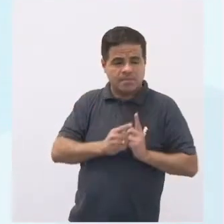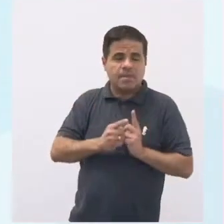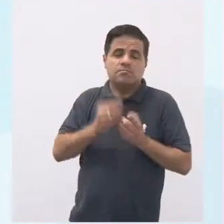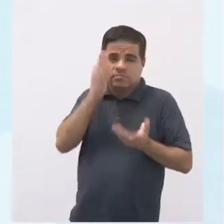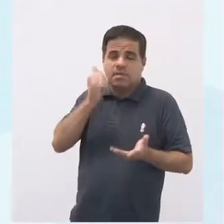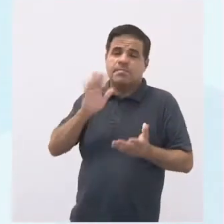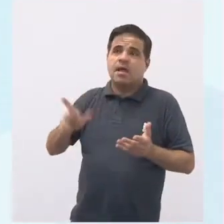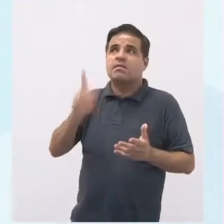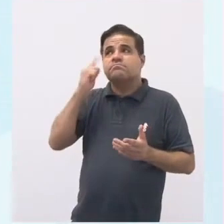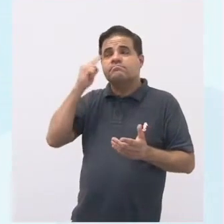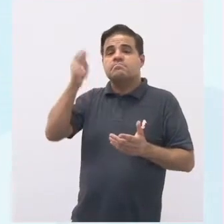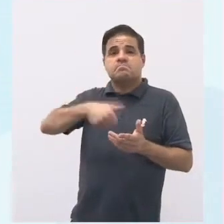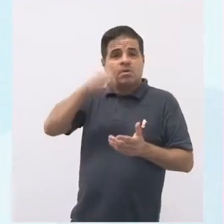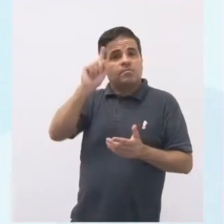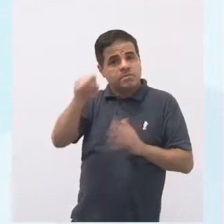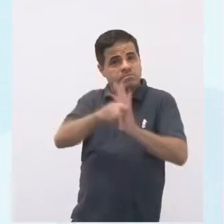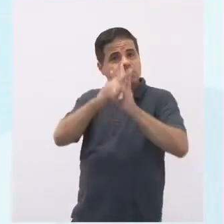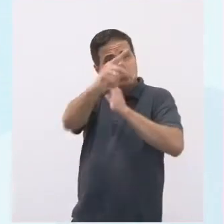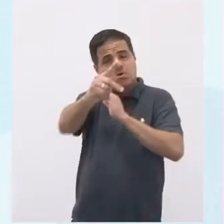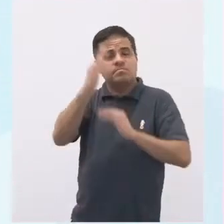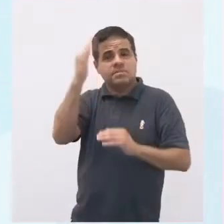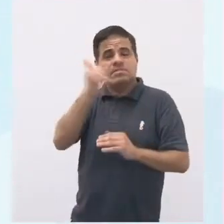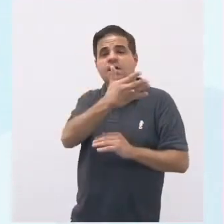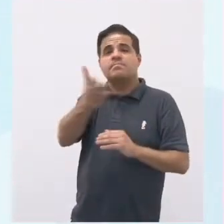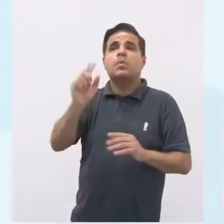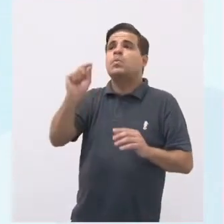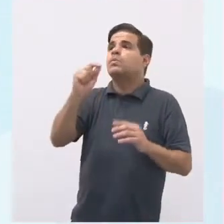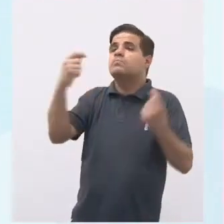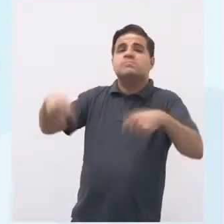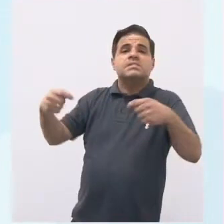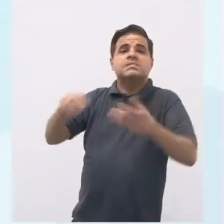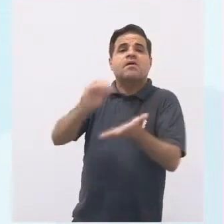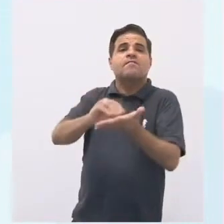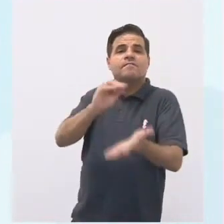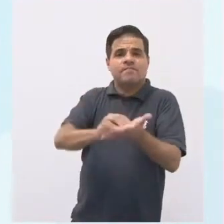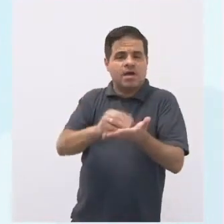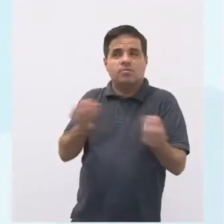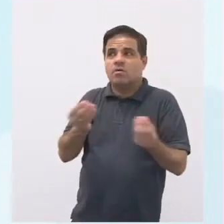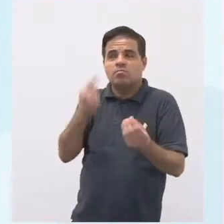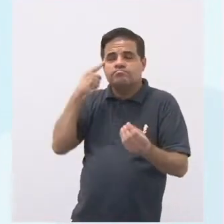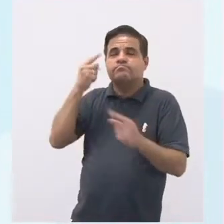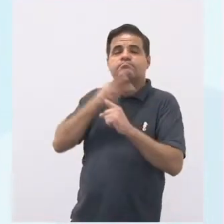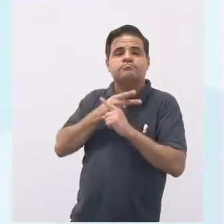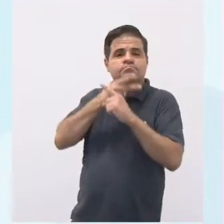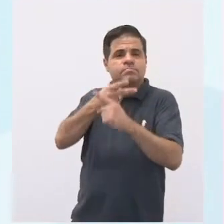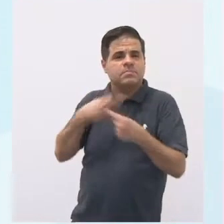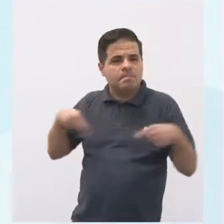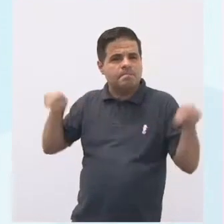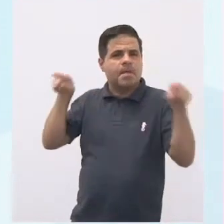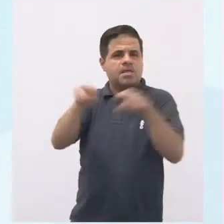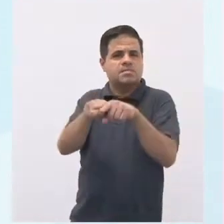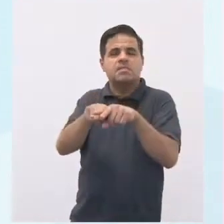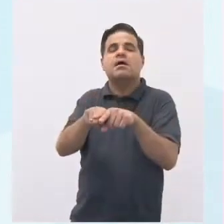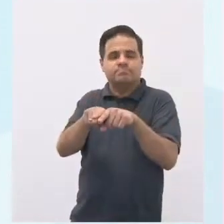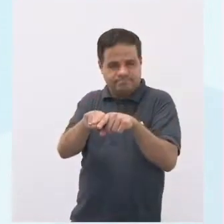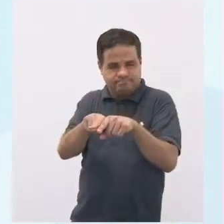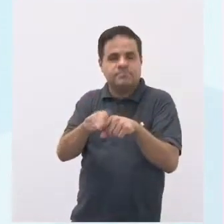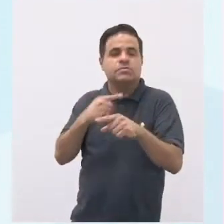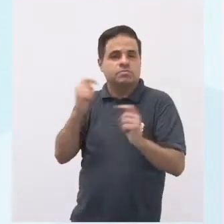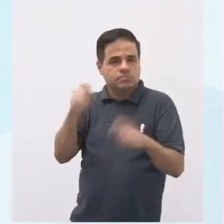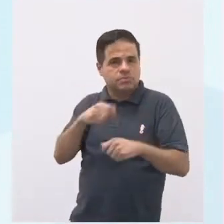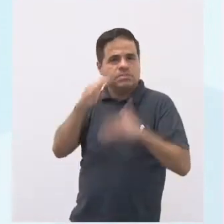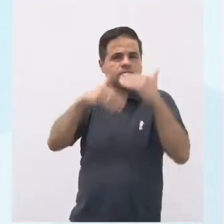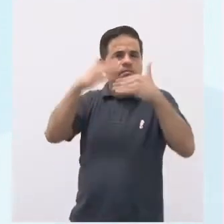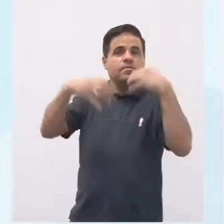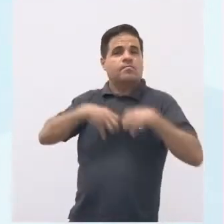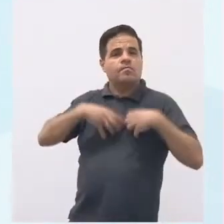então nada melhor do que vocês próprios para saberem, né, o que necessita, como a gente vai buscar essas parcerias para que a gente desenvolver aí